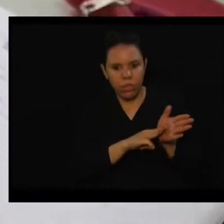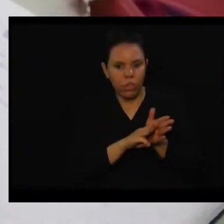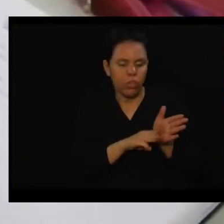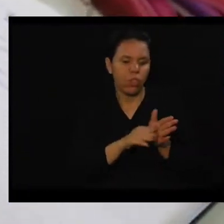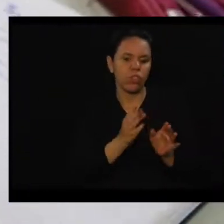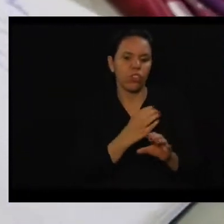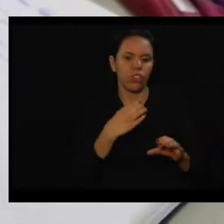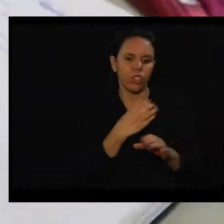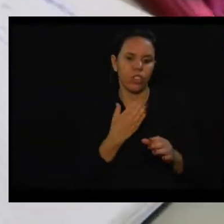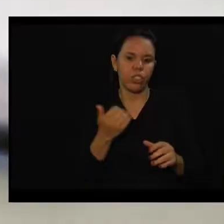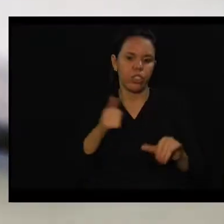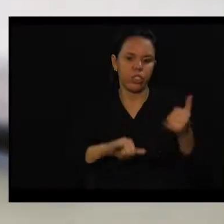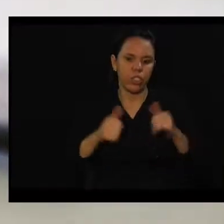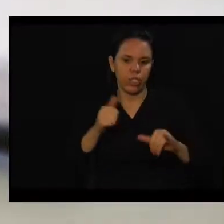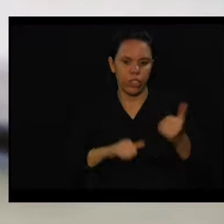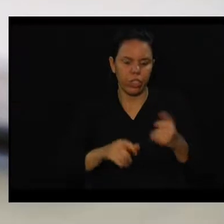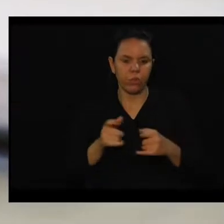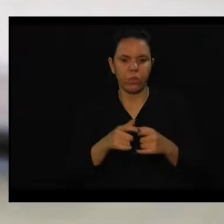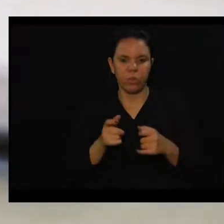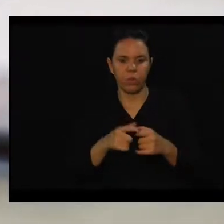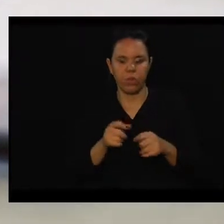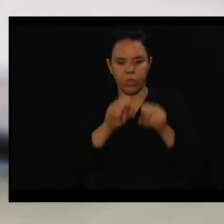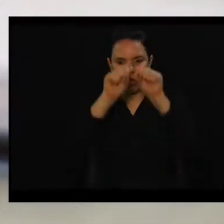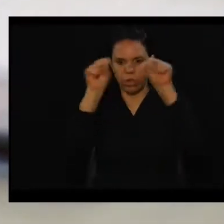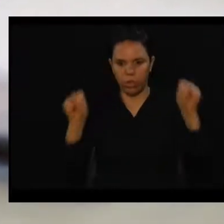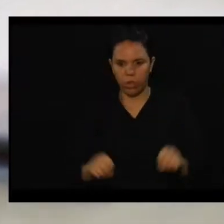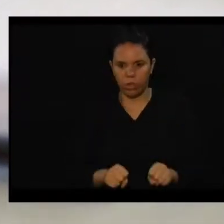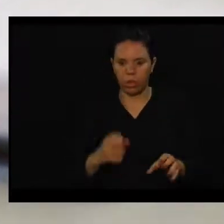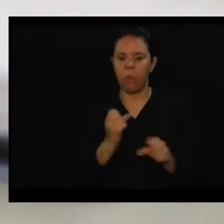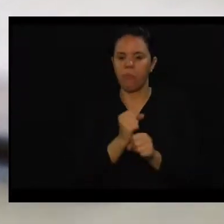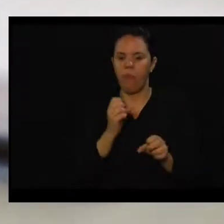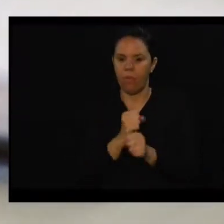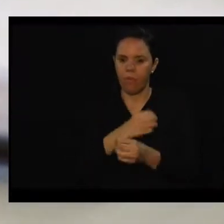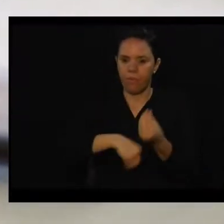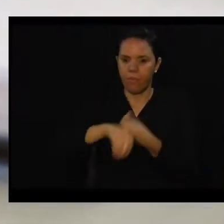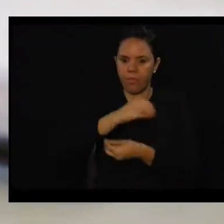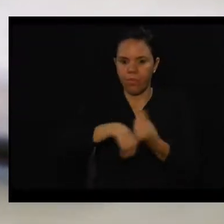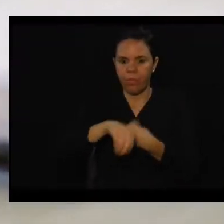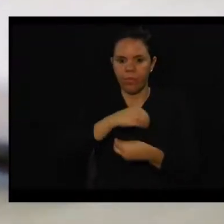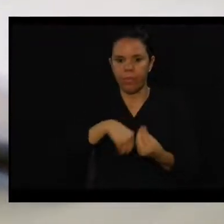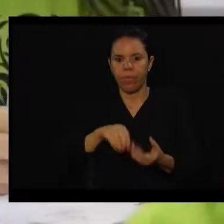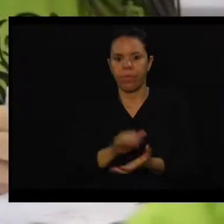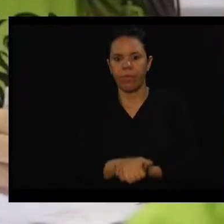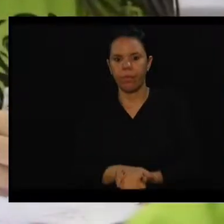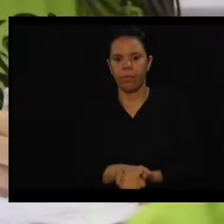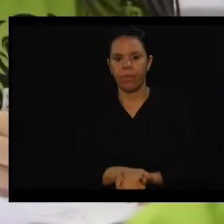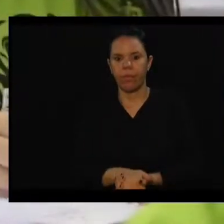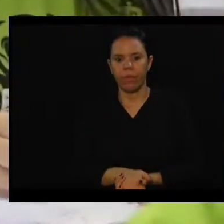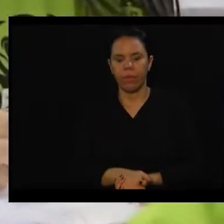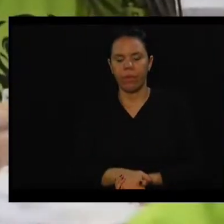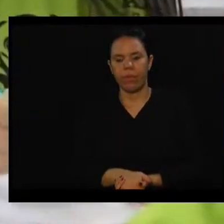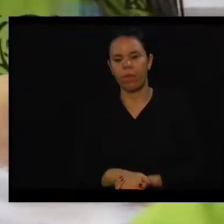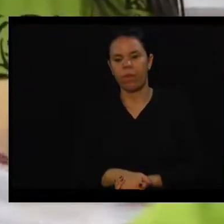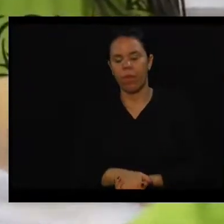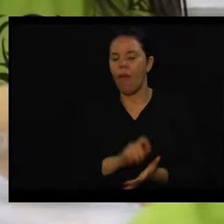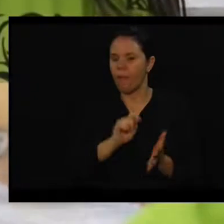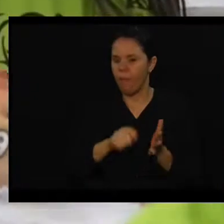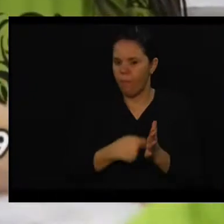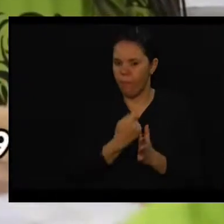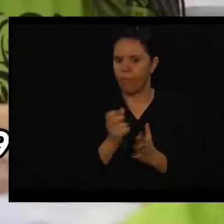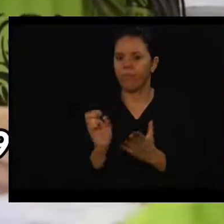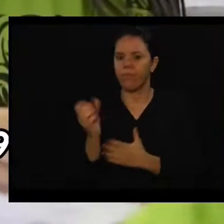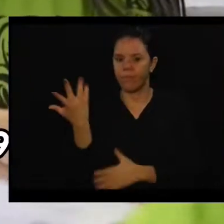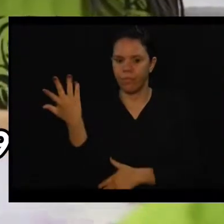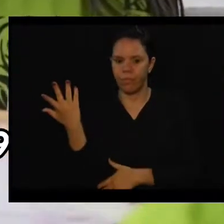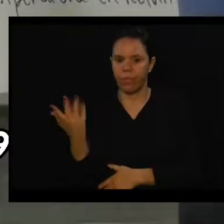e Medicina, que adotam um sistema de notas mista, com o resultado do Enem. As inscrições ocorrem